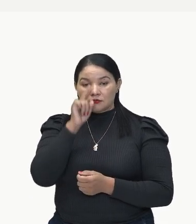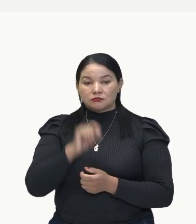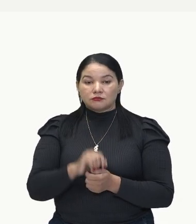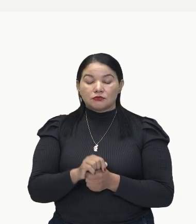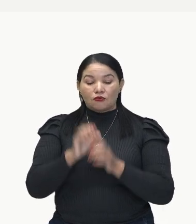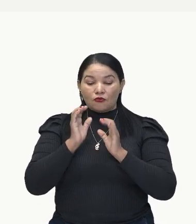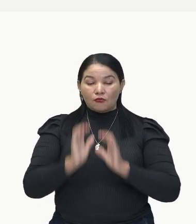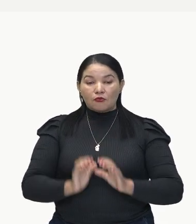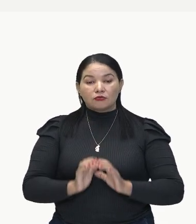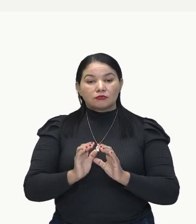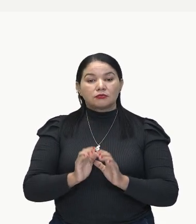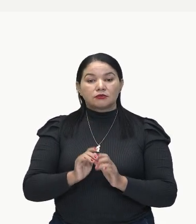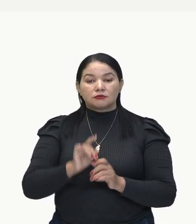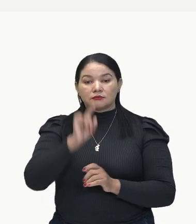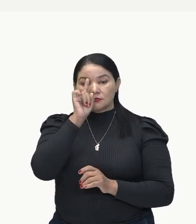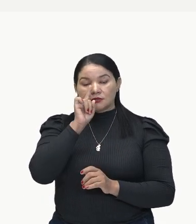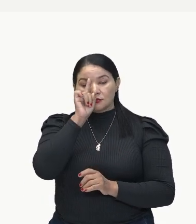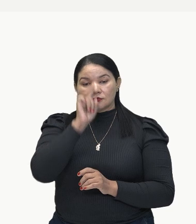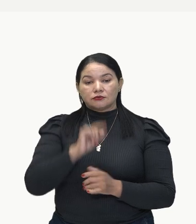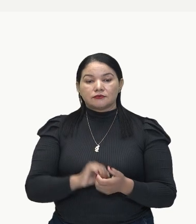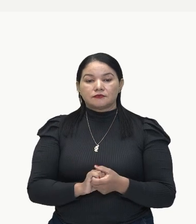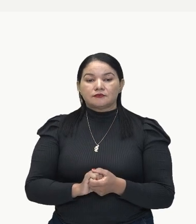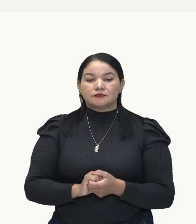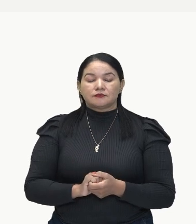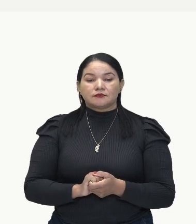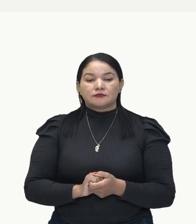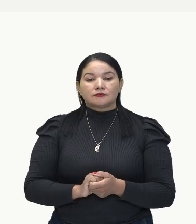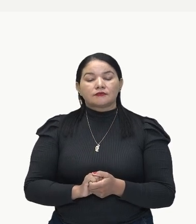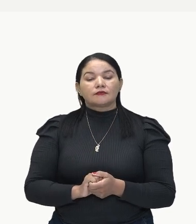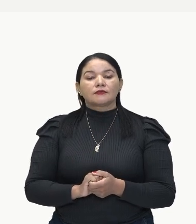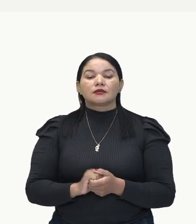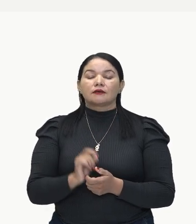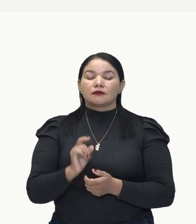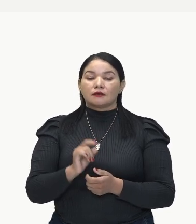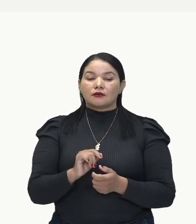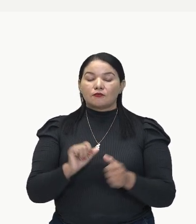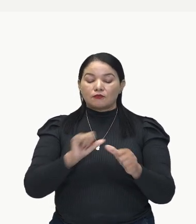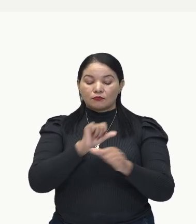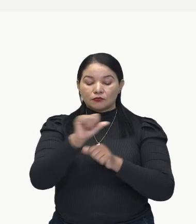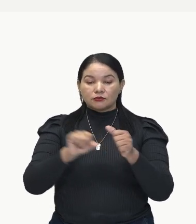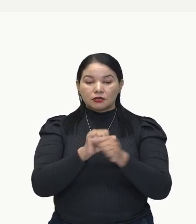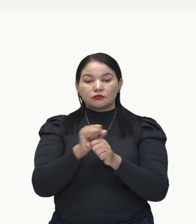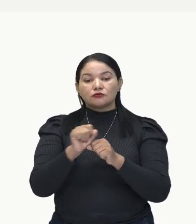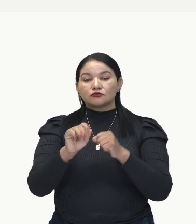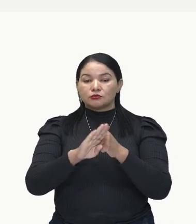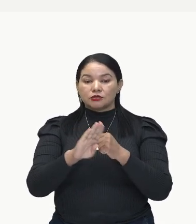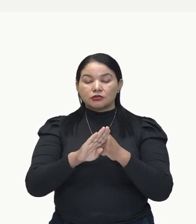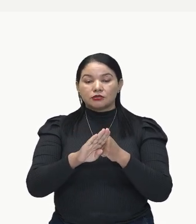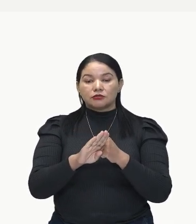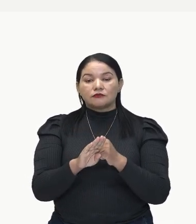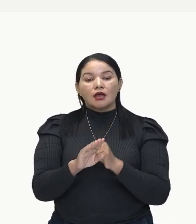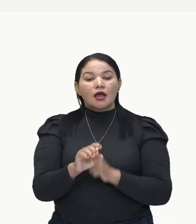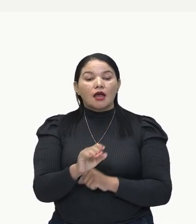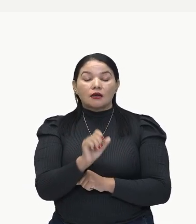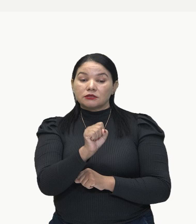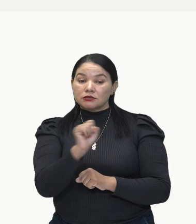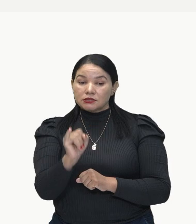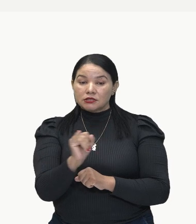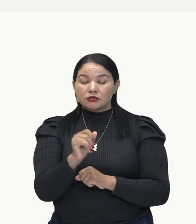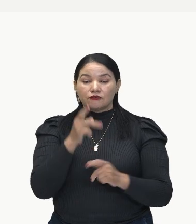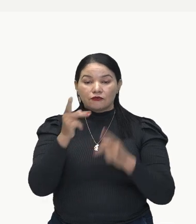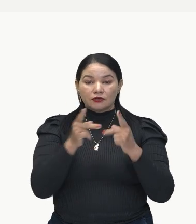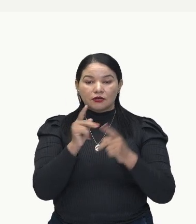desse sujeito é perigoso. Então eu estou modificando um substantivo. Então eu tenho um adjetivo. Agora, se eu digo você vive